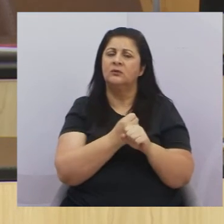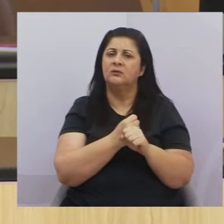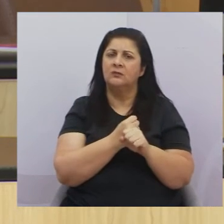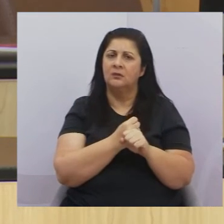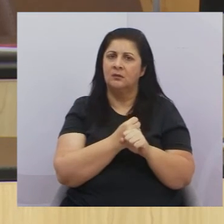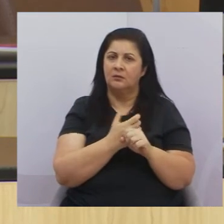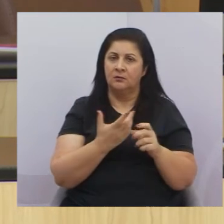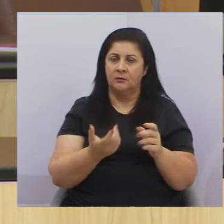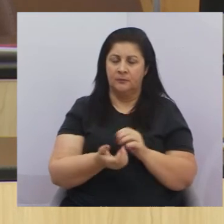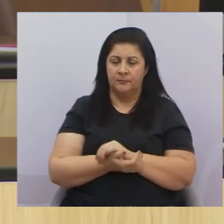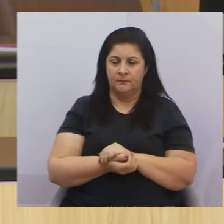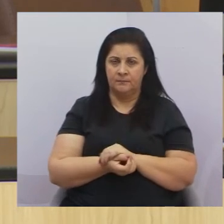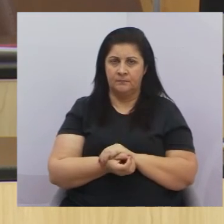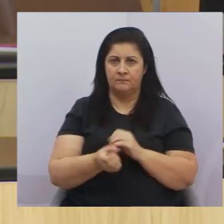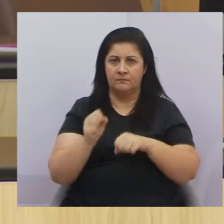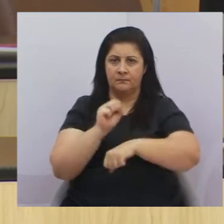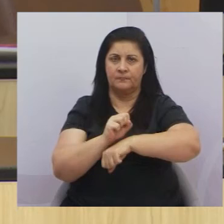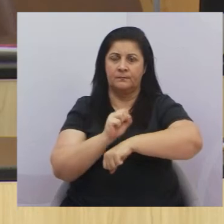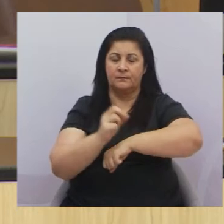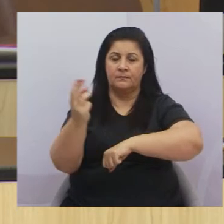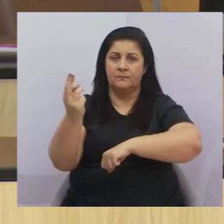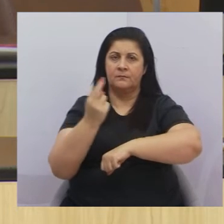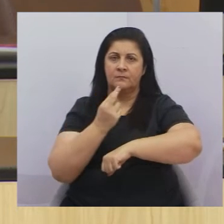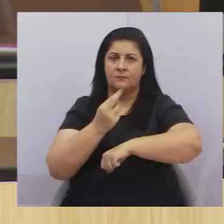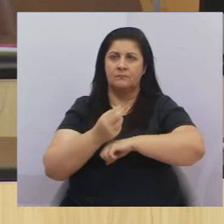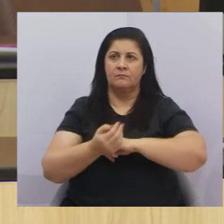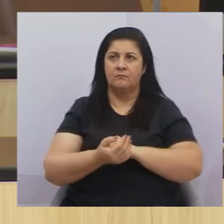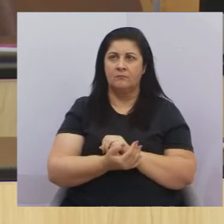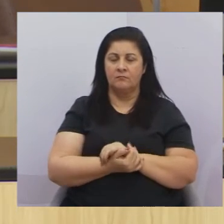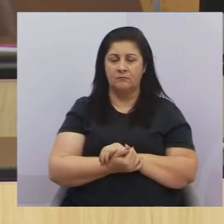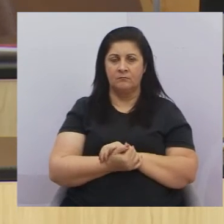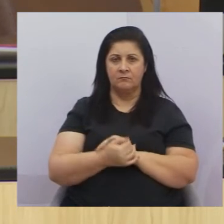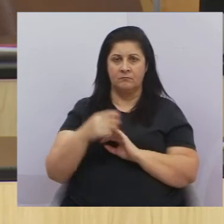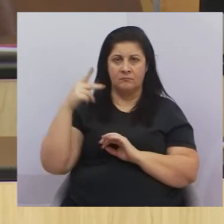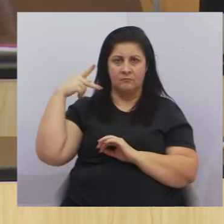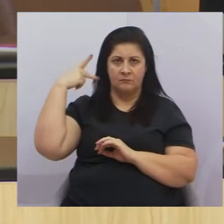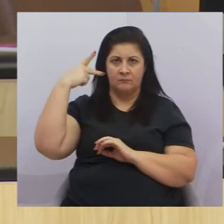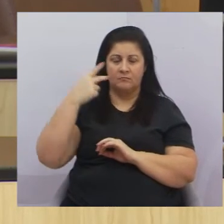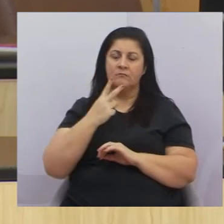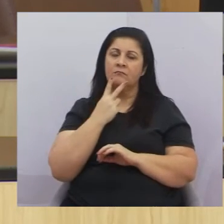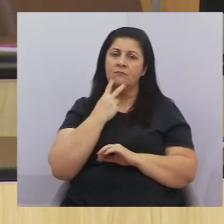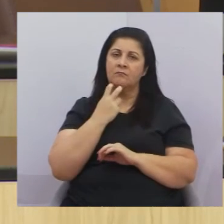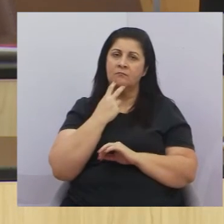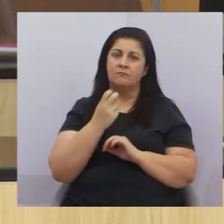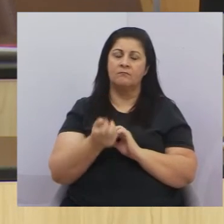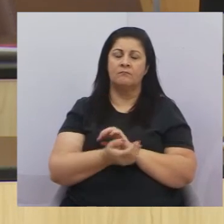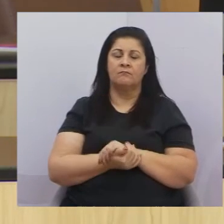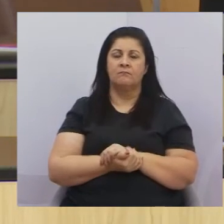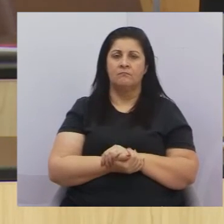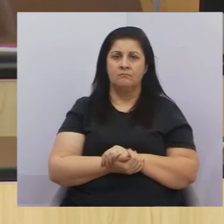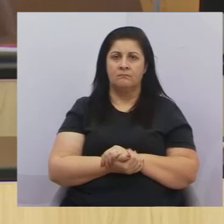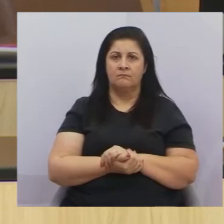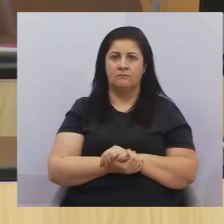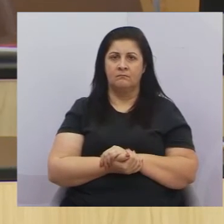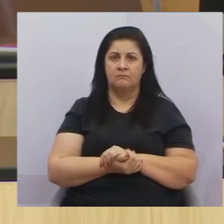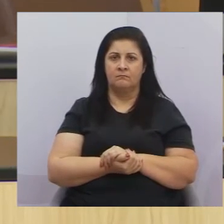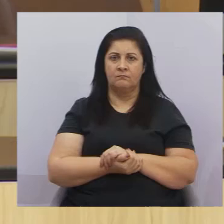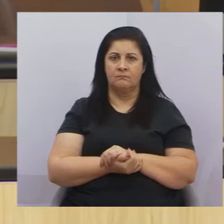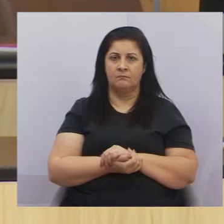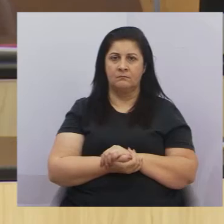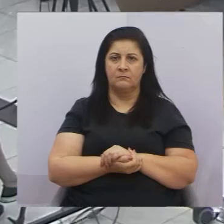obras? Aguarde manifestação, subscrevo. Autoria, vereador Valmindo Meia Lua. Foi pedido votação, senhor presidente.